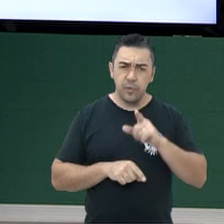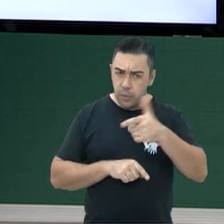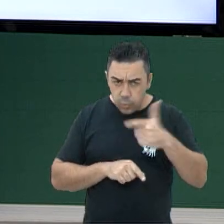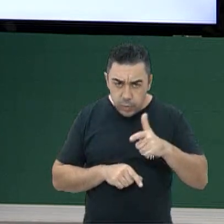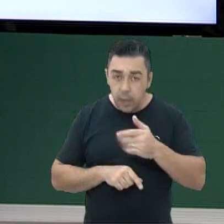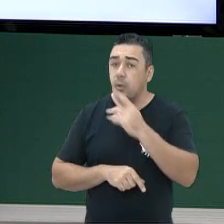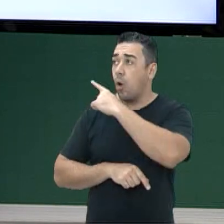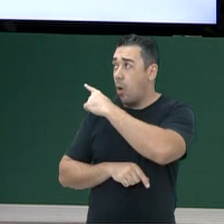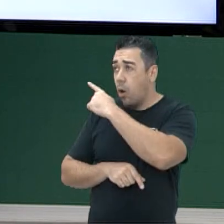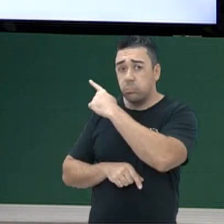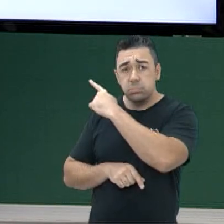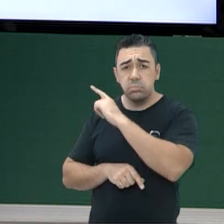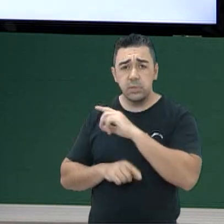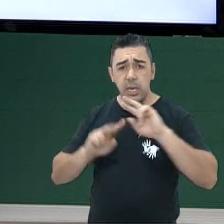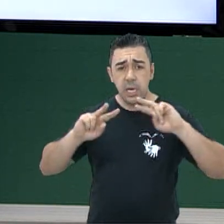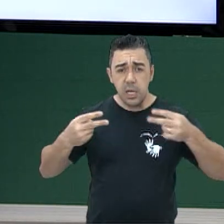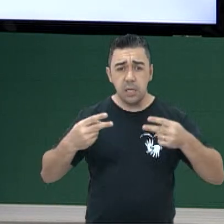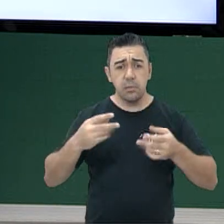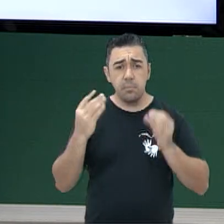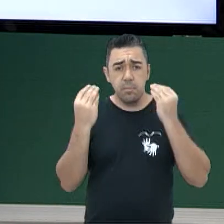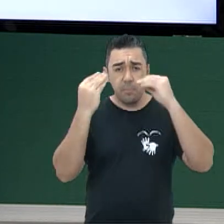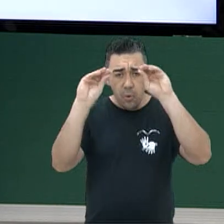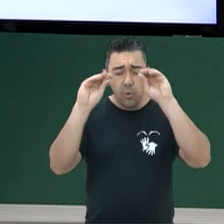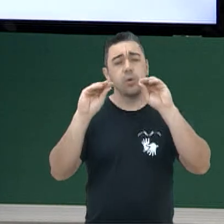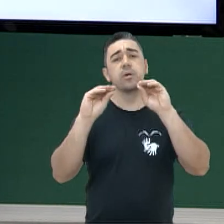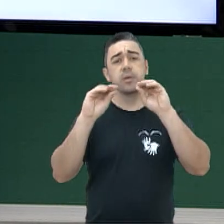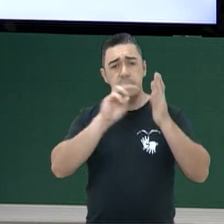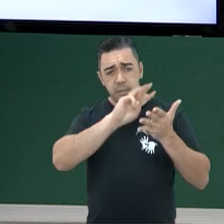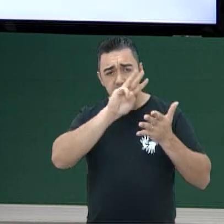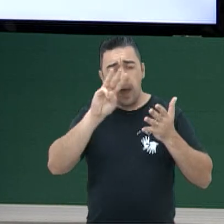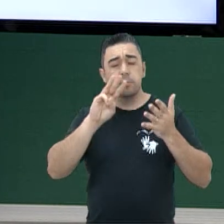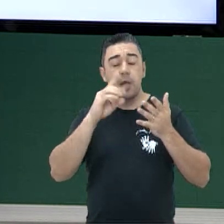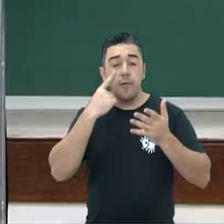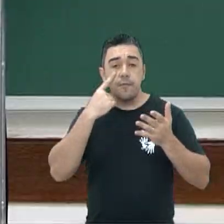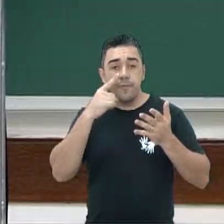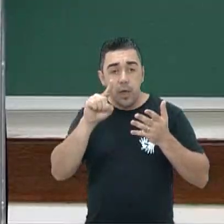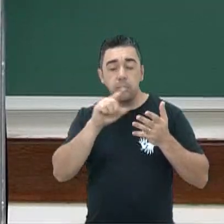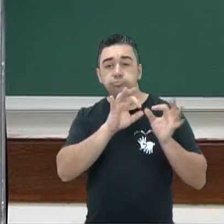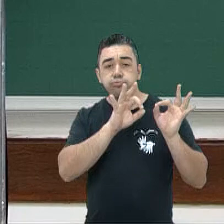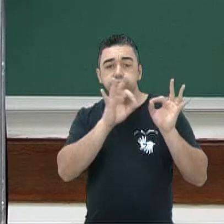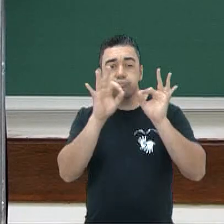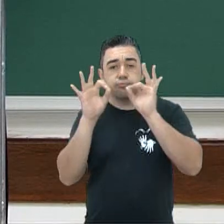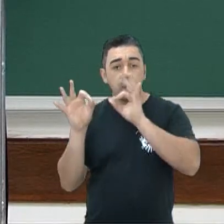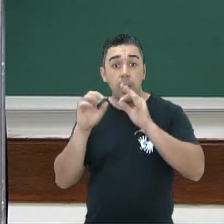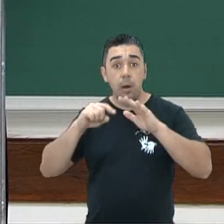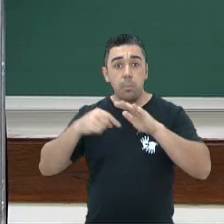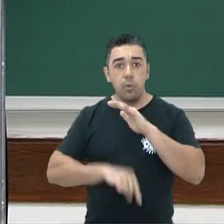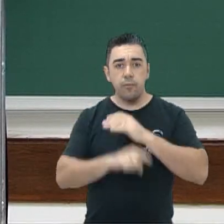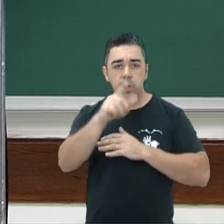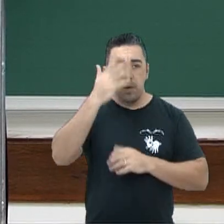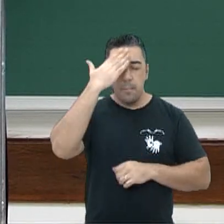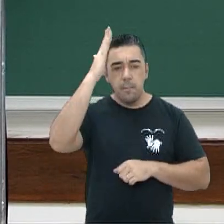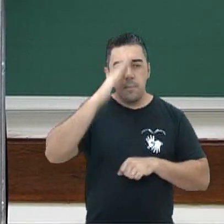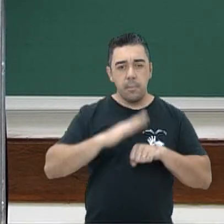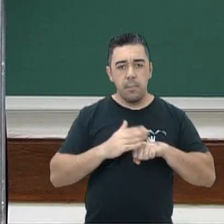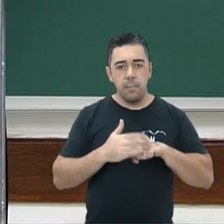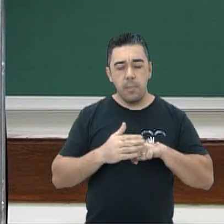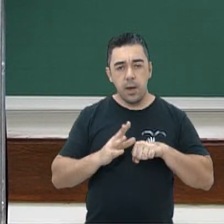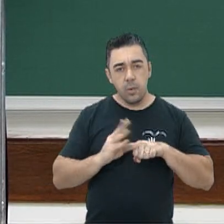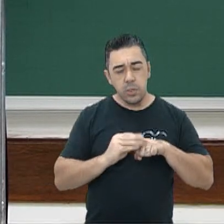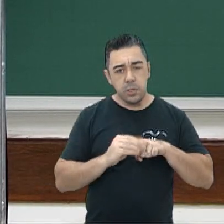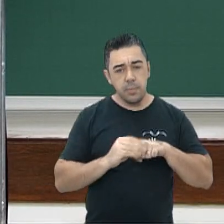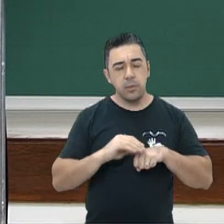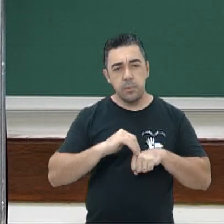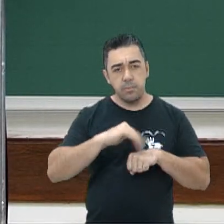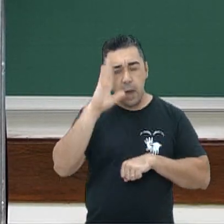vem aqui, pega o endereço, o link, coloca lá na internet e vê o documentário e assim aprofunda ainda mais o seu conhecimento sobre esse período